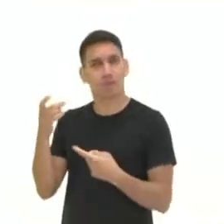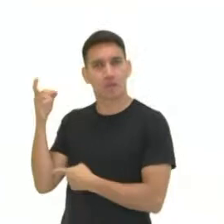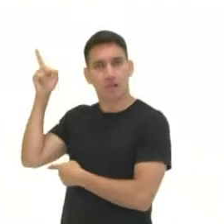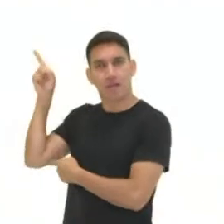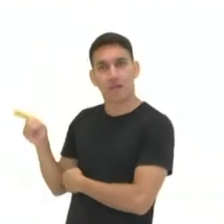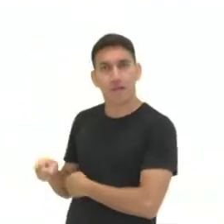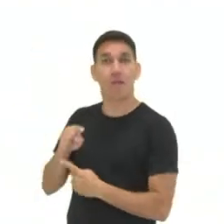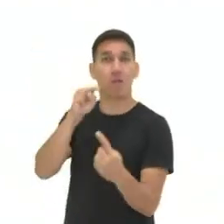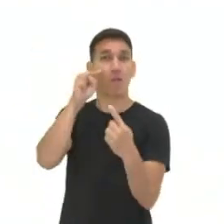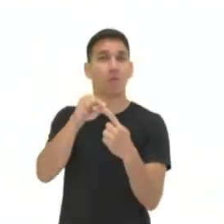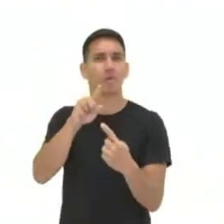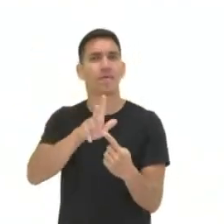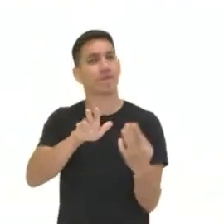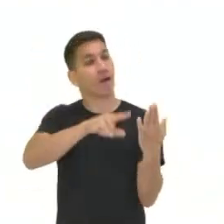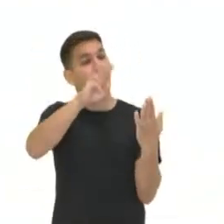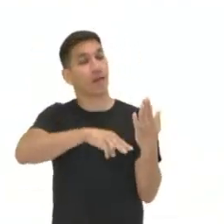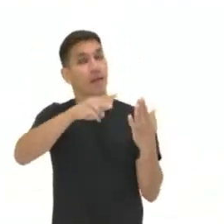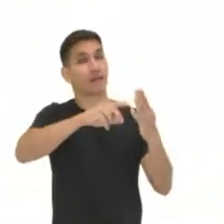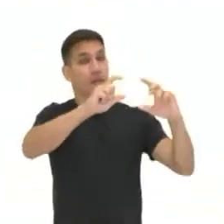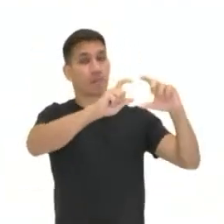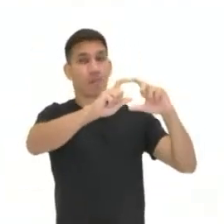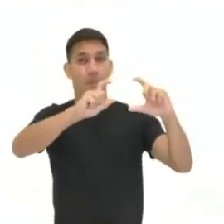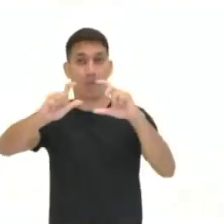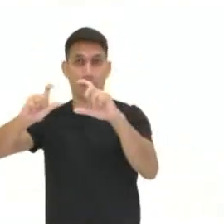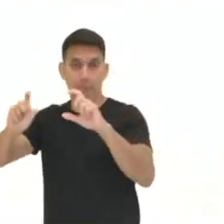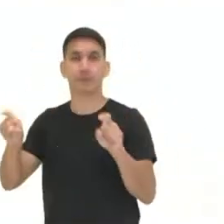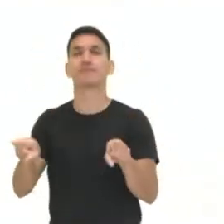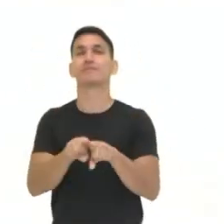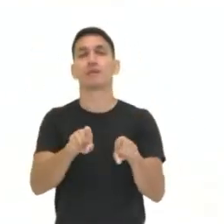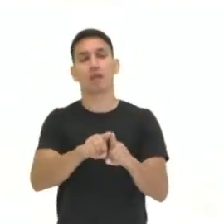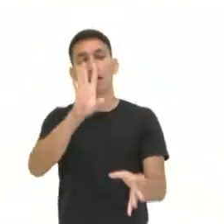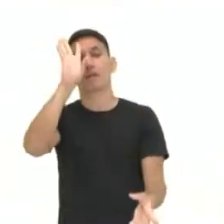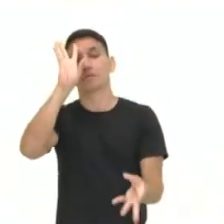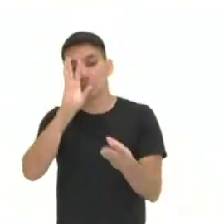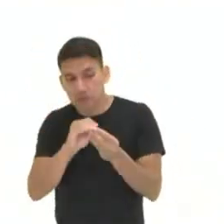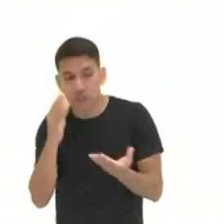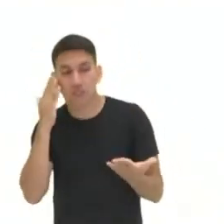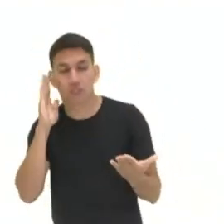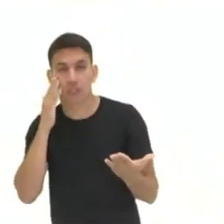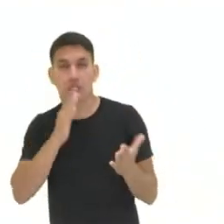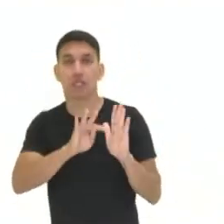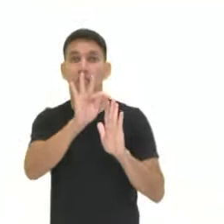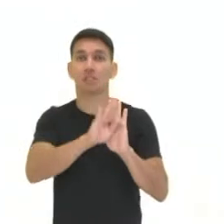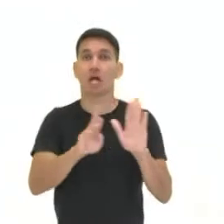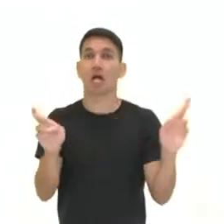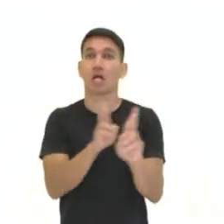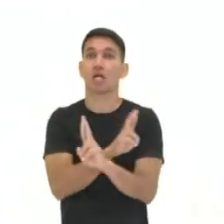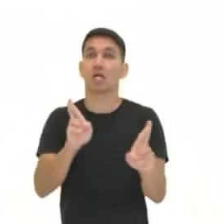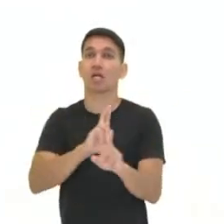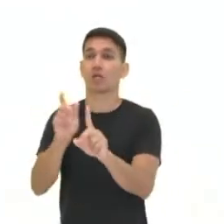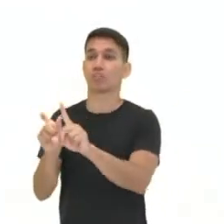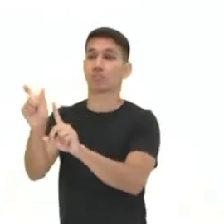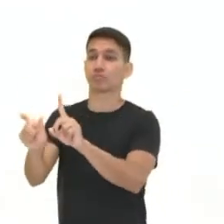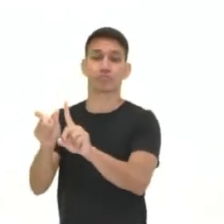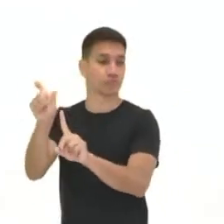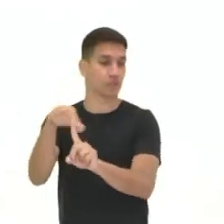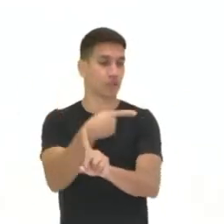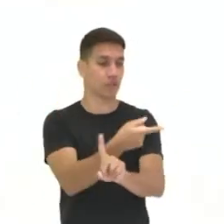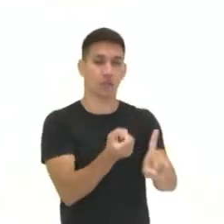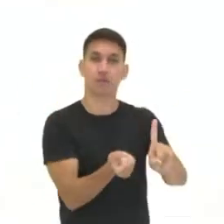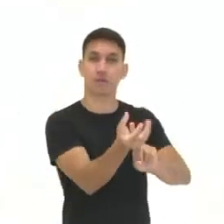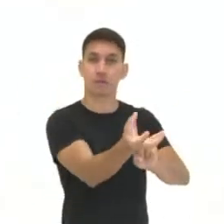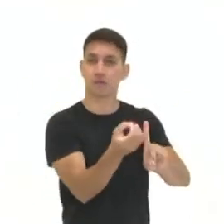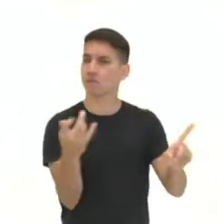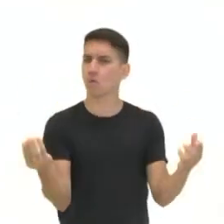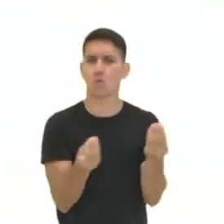então fazer a leitura de uma tirinha. Vamos interpretar o texto relacionando a linguagem verbal à linguagem não verbal e